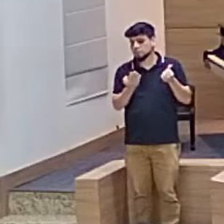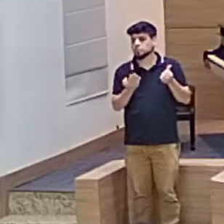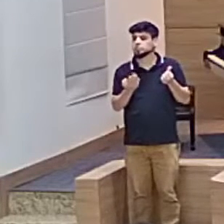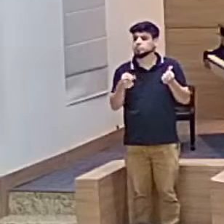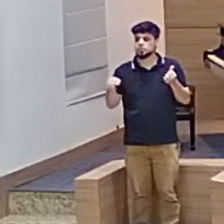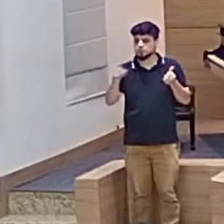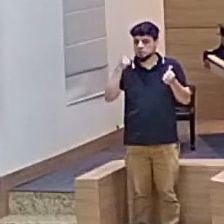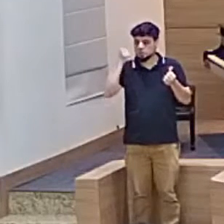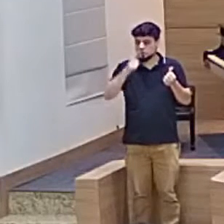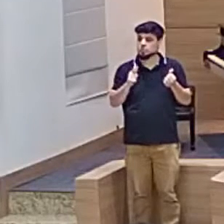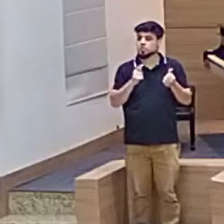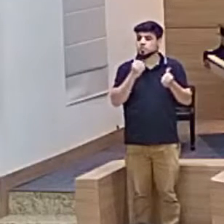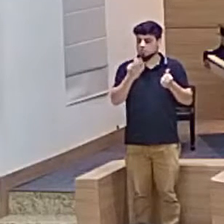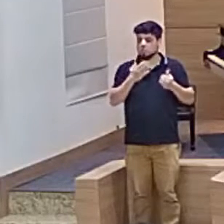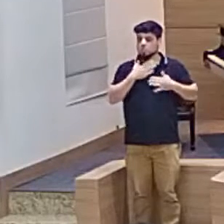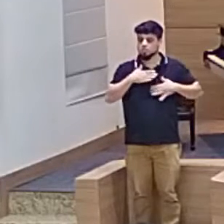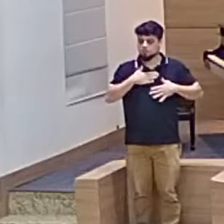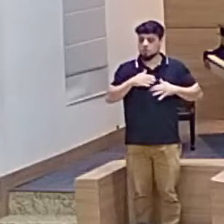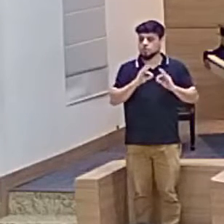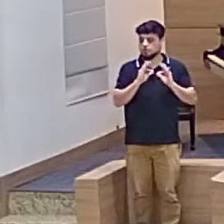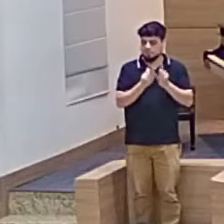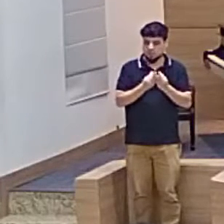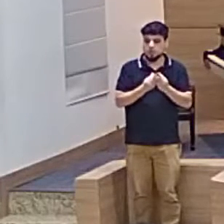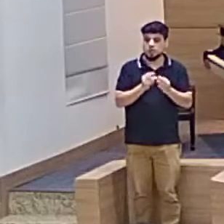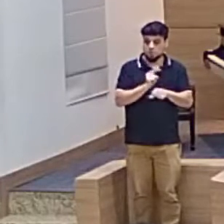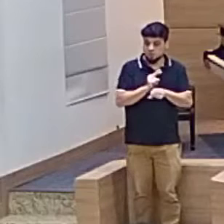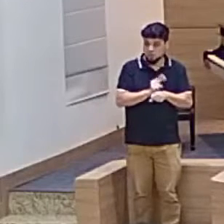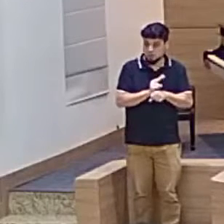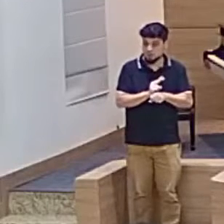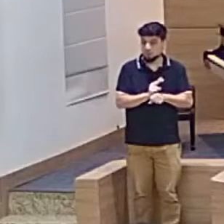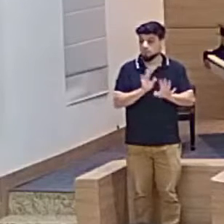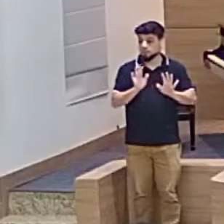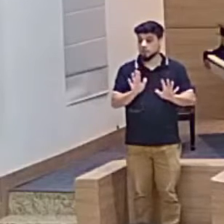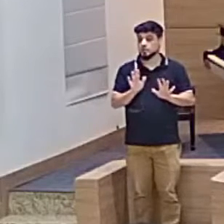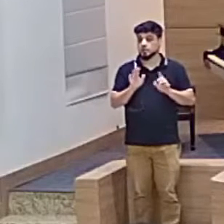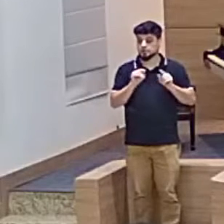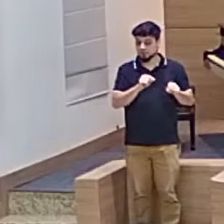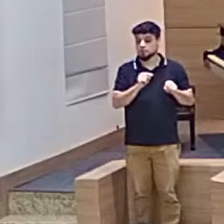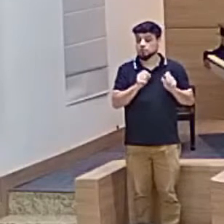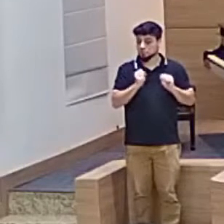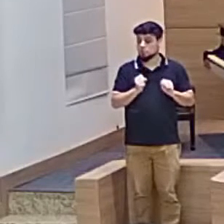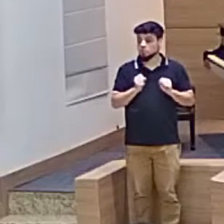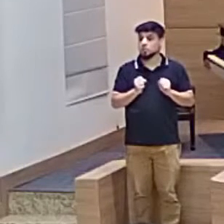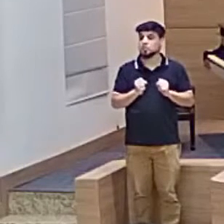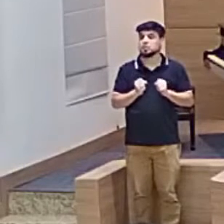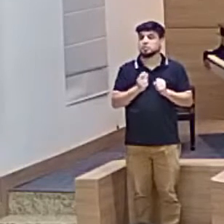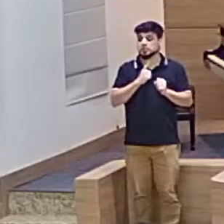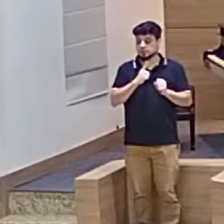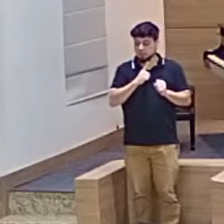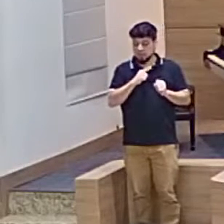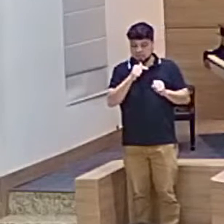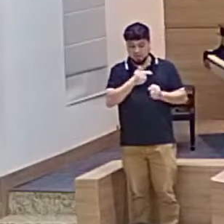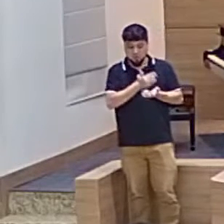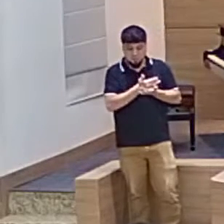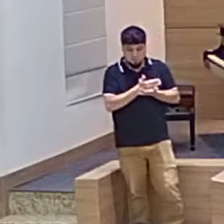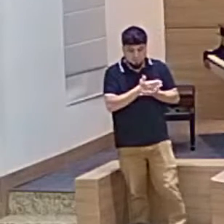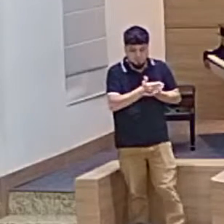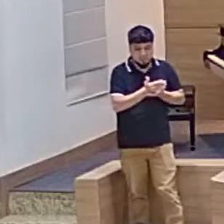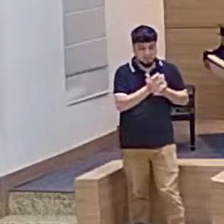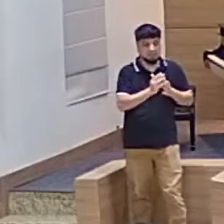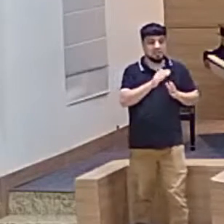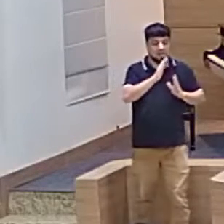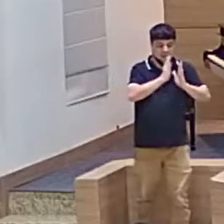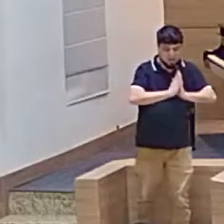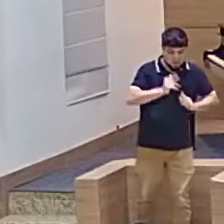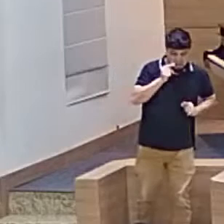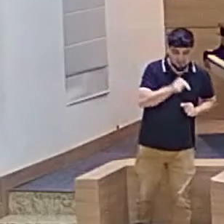condição e um bom conforto para sua família mas isso pode se tornar um ídolo para você o mais importante é que você